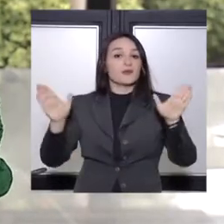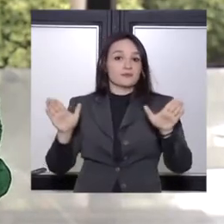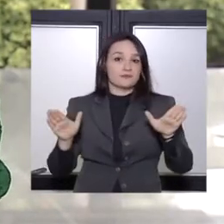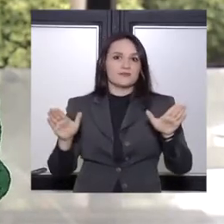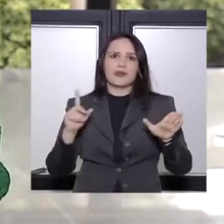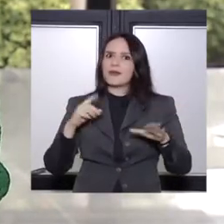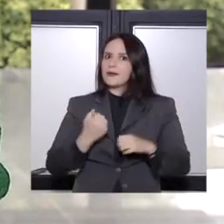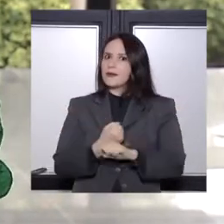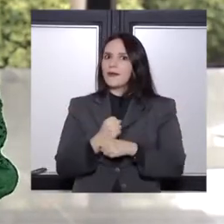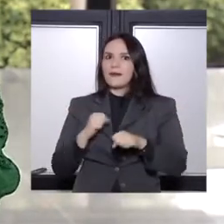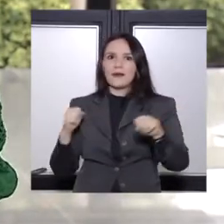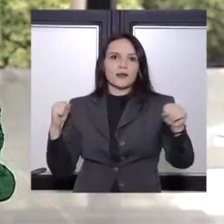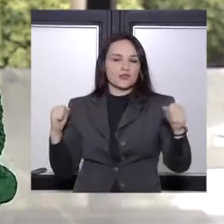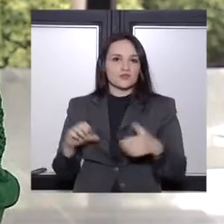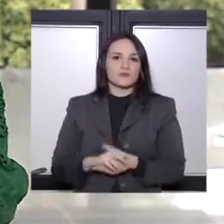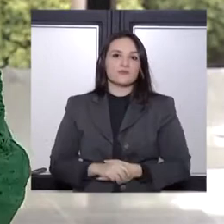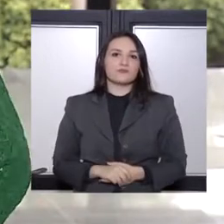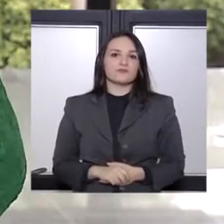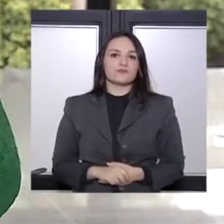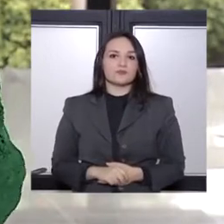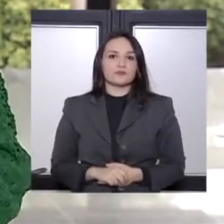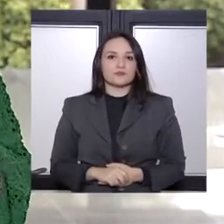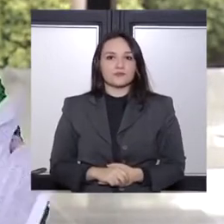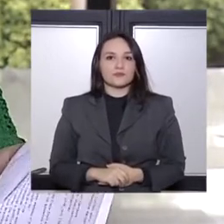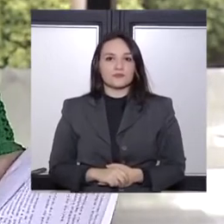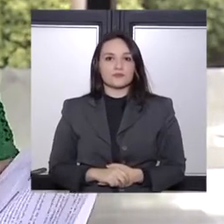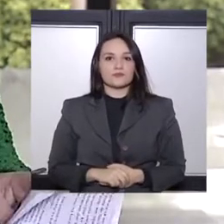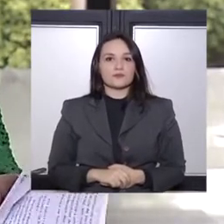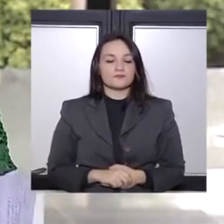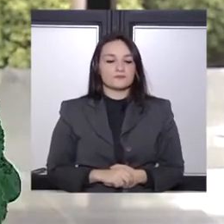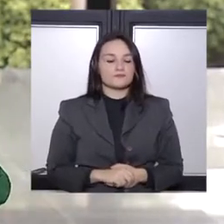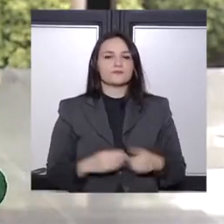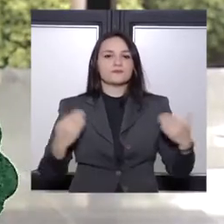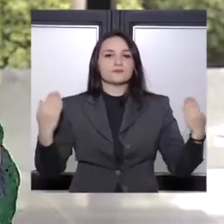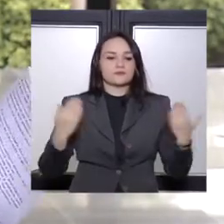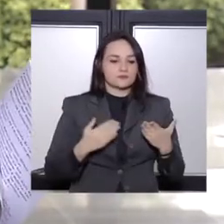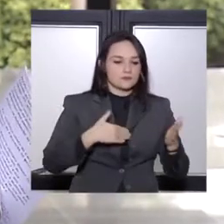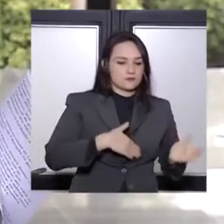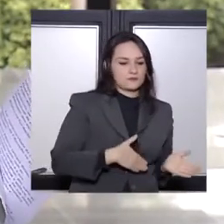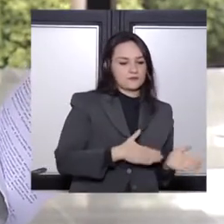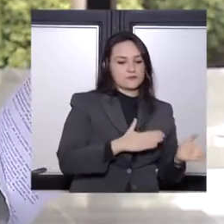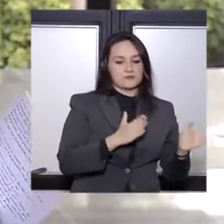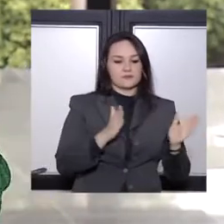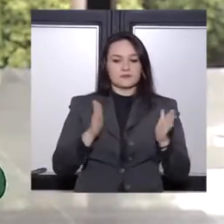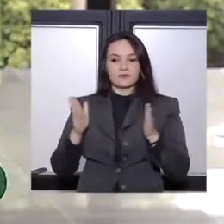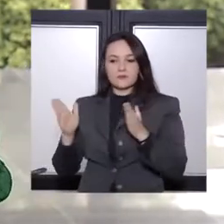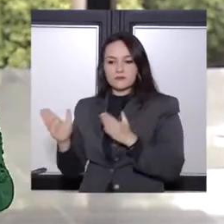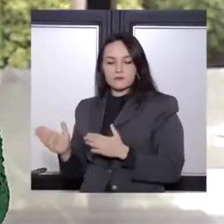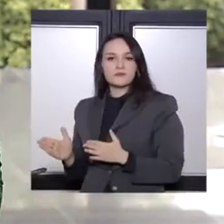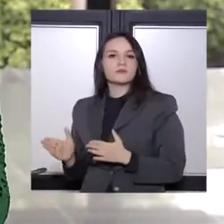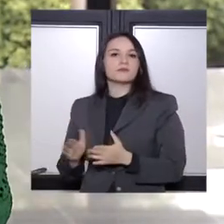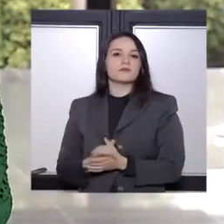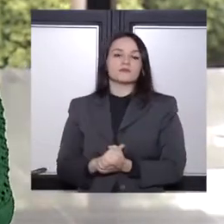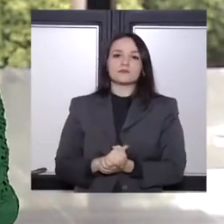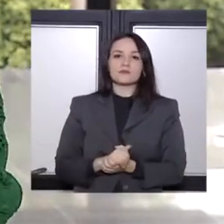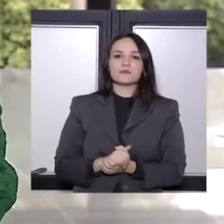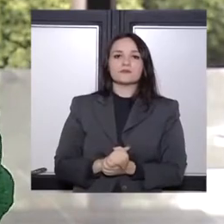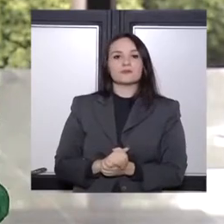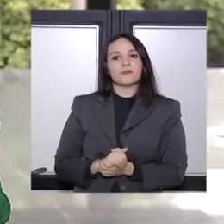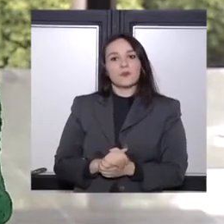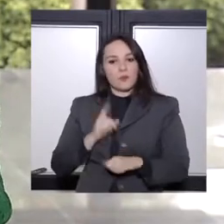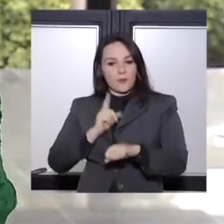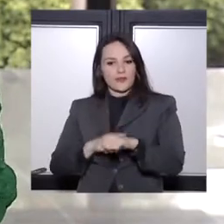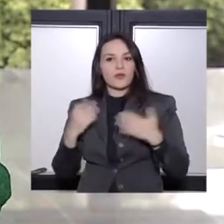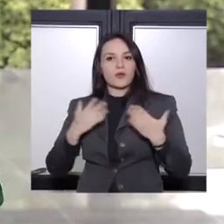gente, vamos falar um pouquinho, no decorrer aqui de toda a nossa transmissão de pré-sessão solene, a